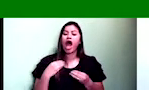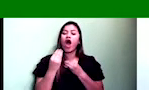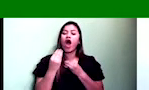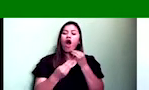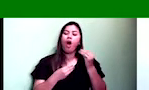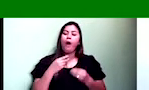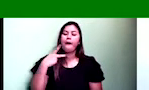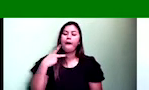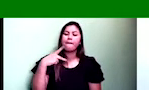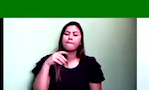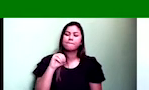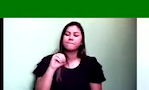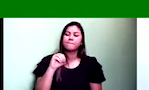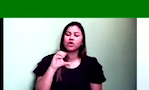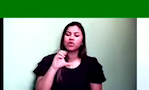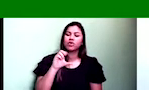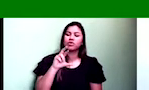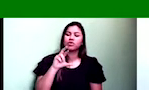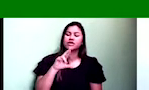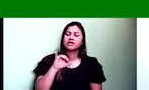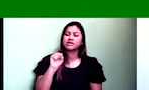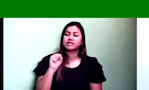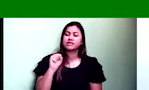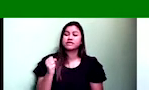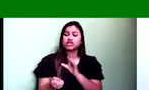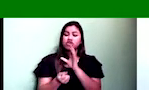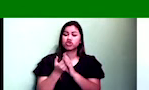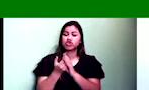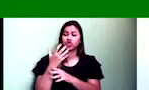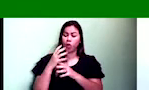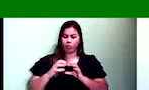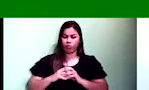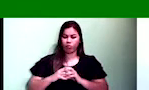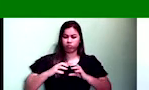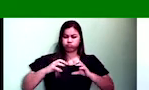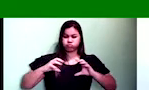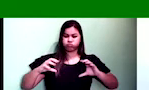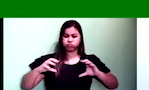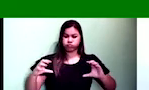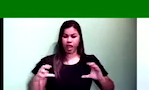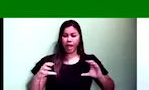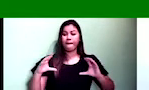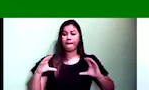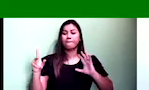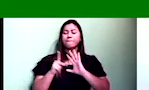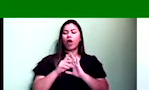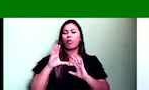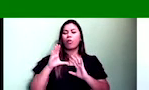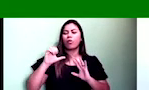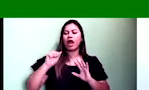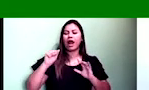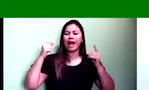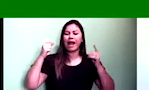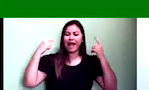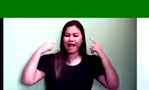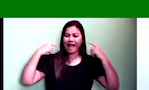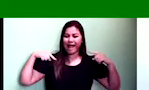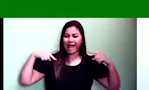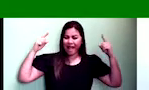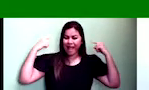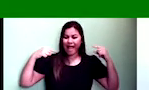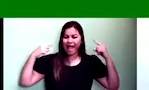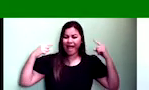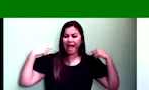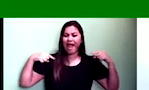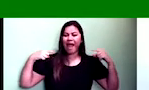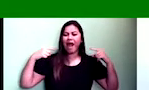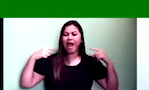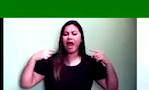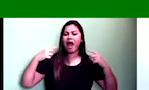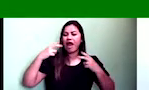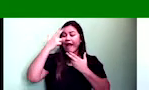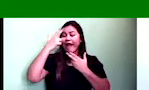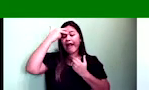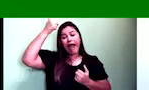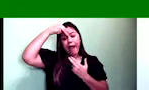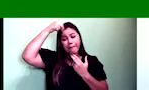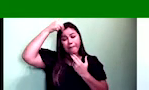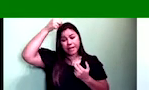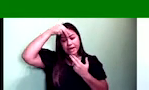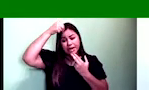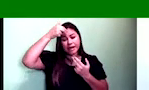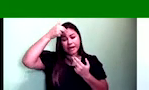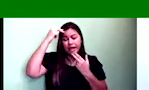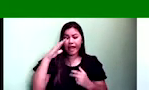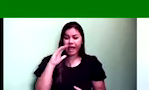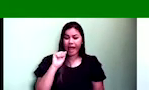para se proteger. Ela associou, né, a esse esperma do rei